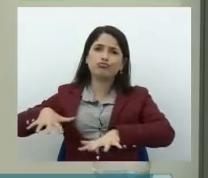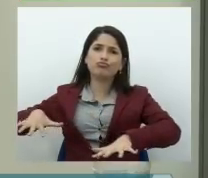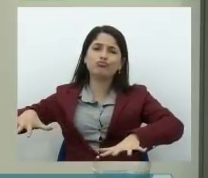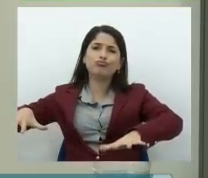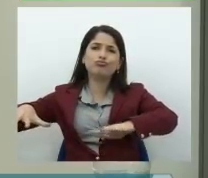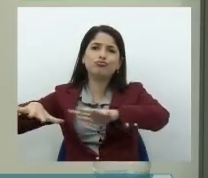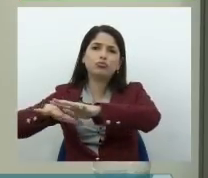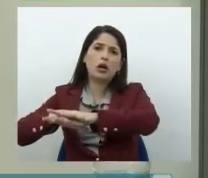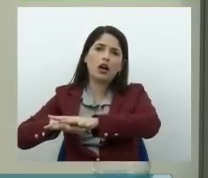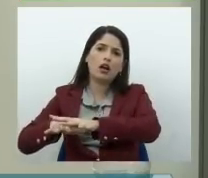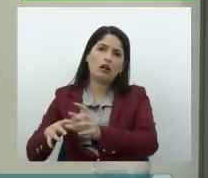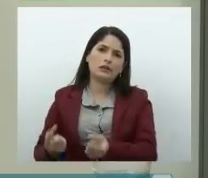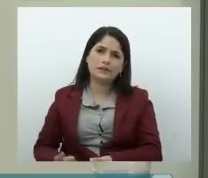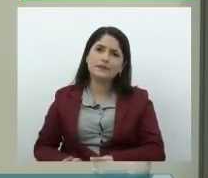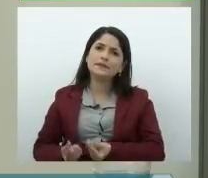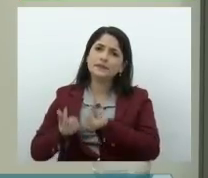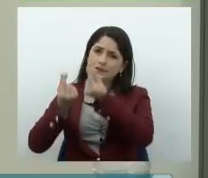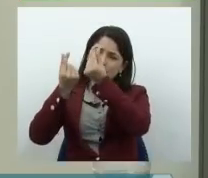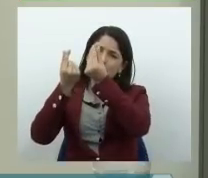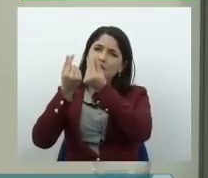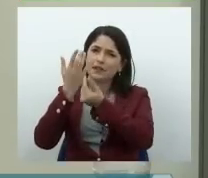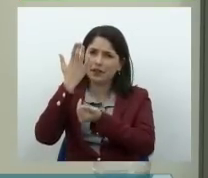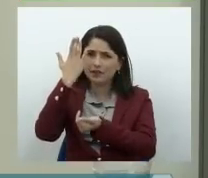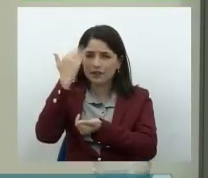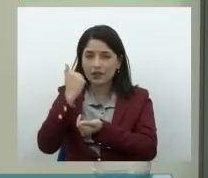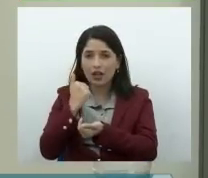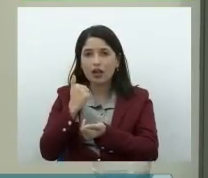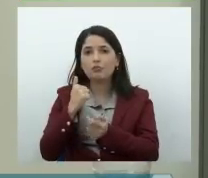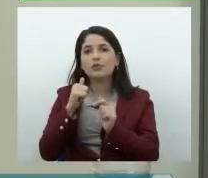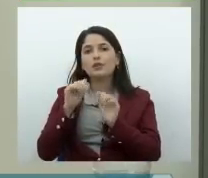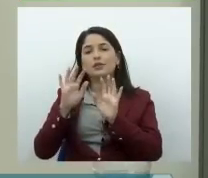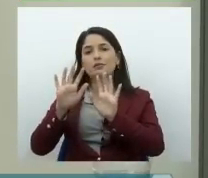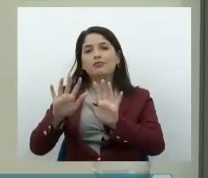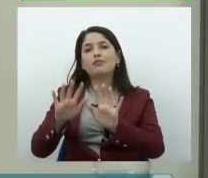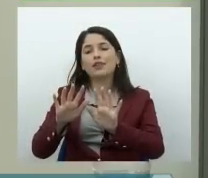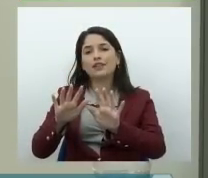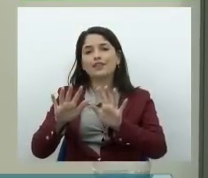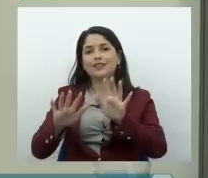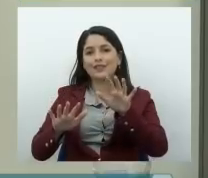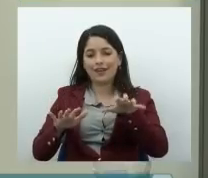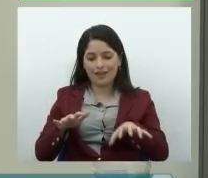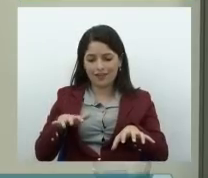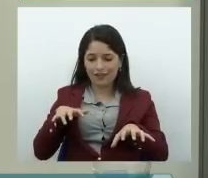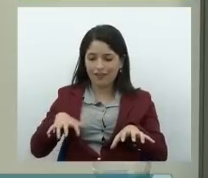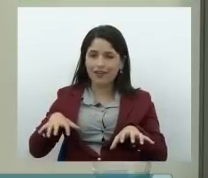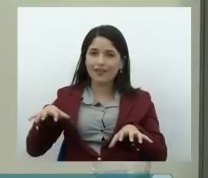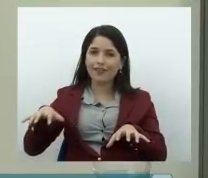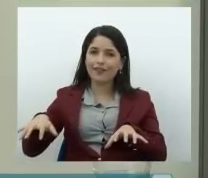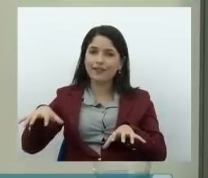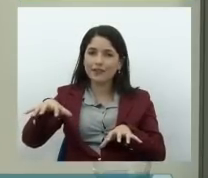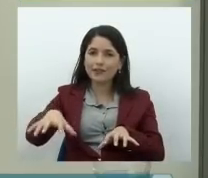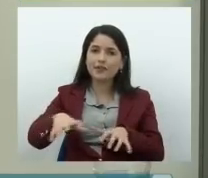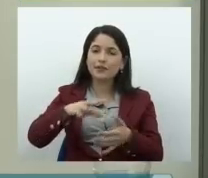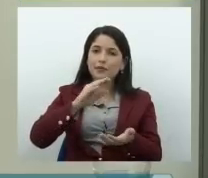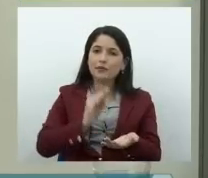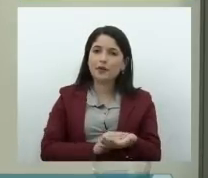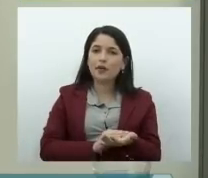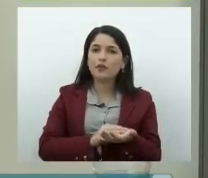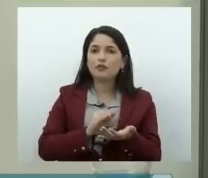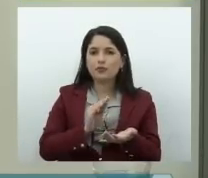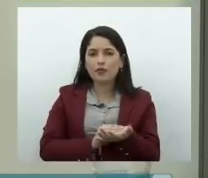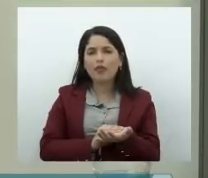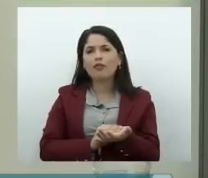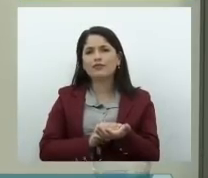grande, deficiente em quase em todas as áreas, que já poderia ofertar ao nosso povo uma vida